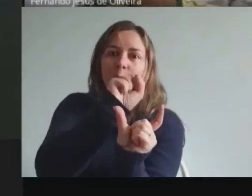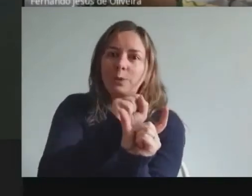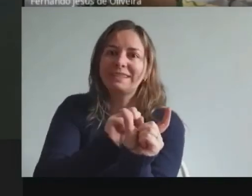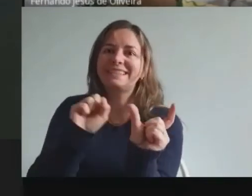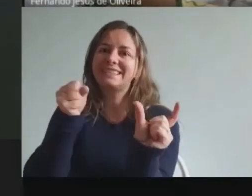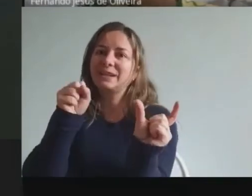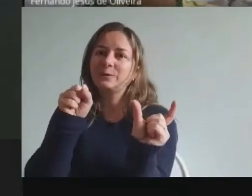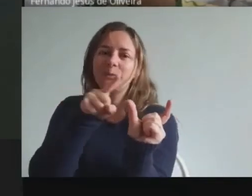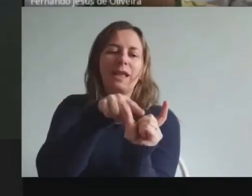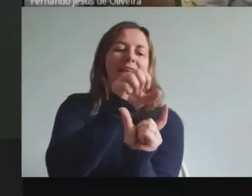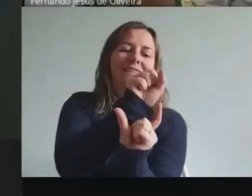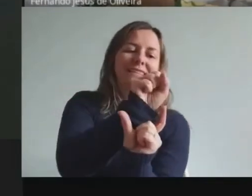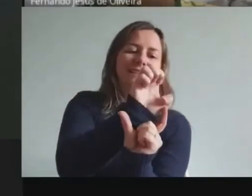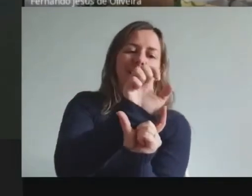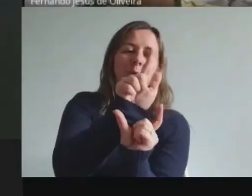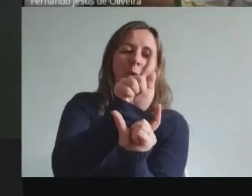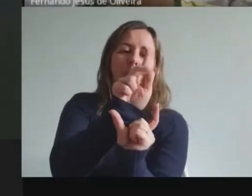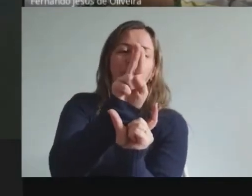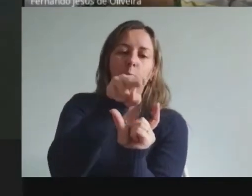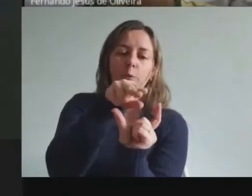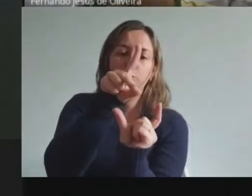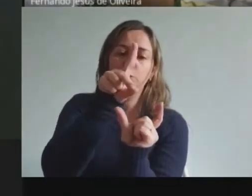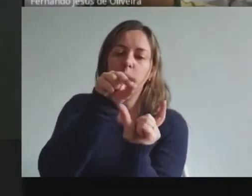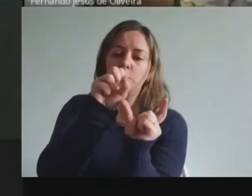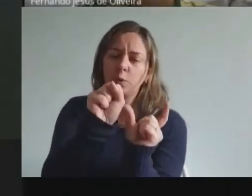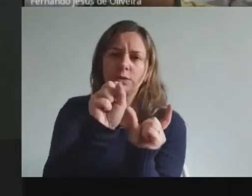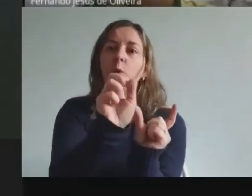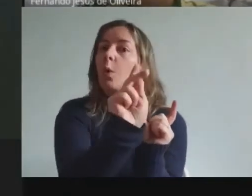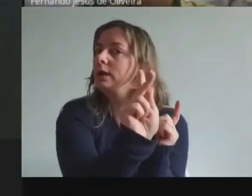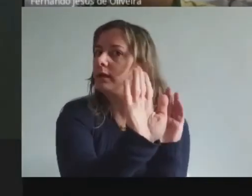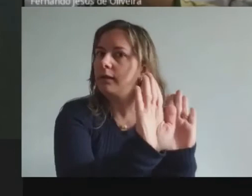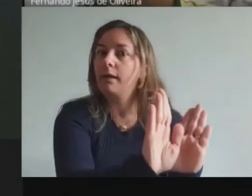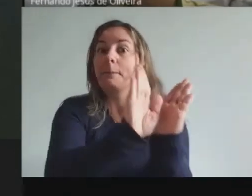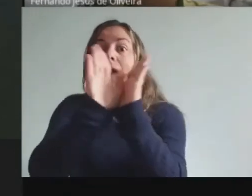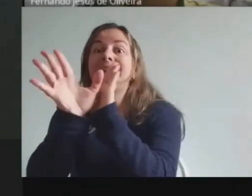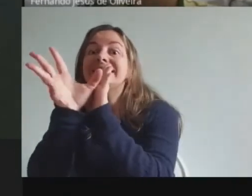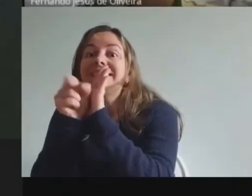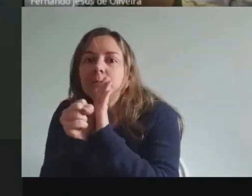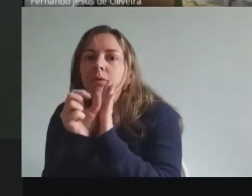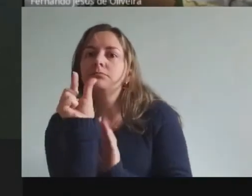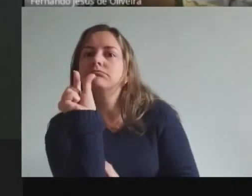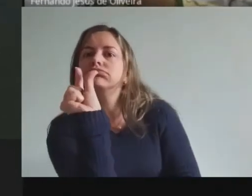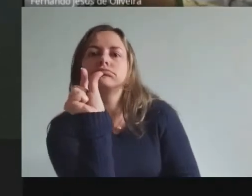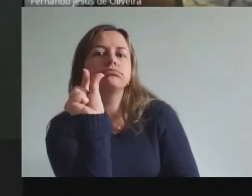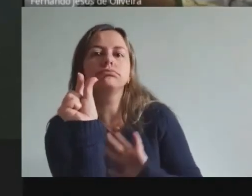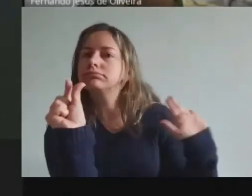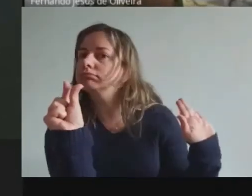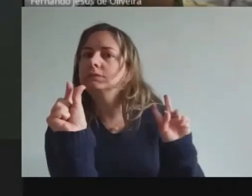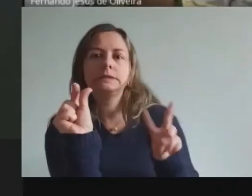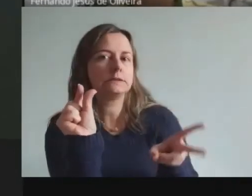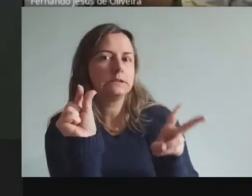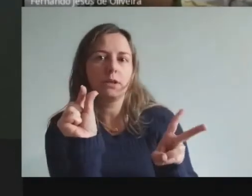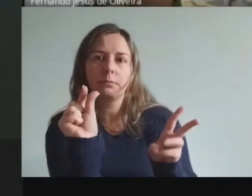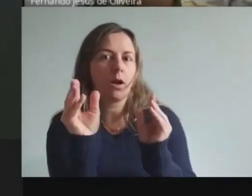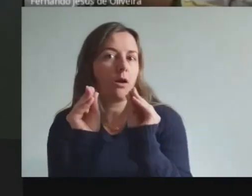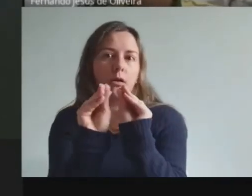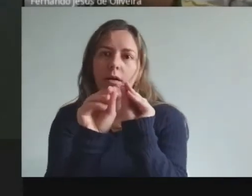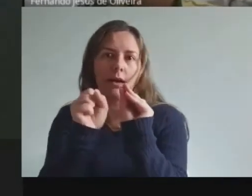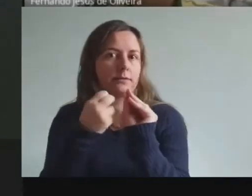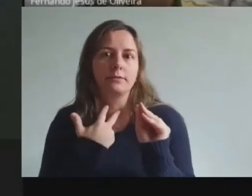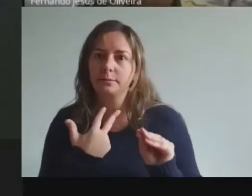é sempre esse aqui. Não tem S. Bom, uma coisinha